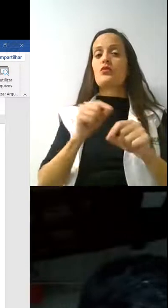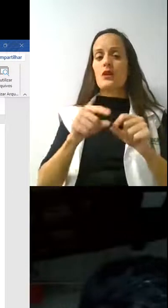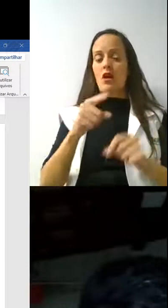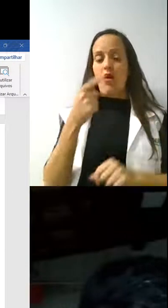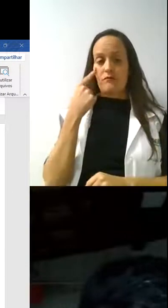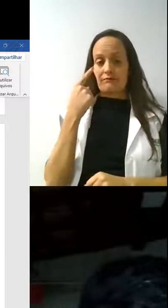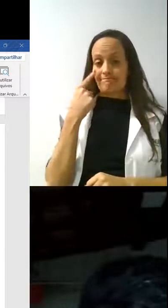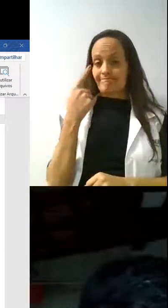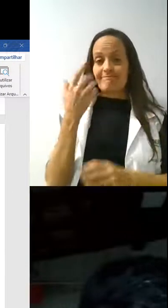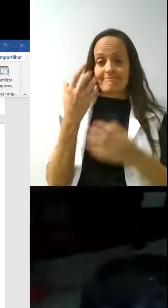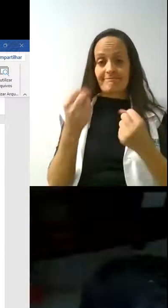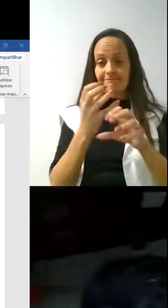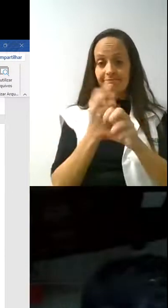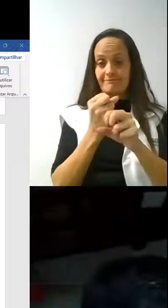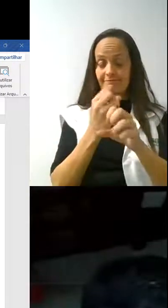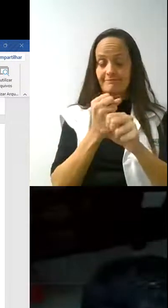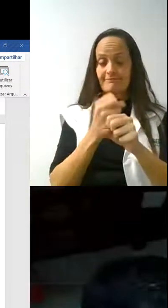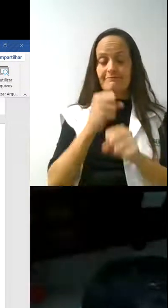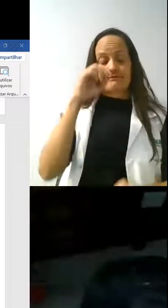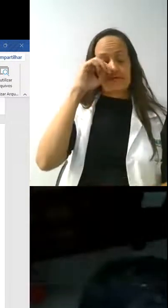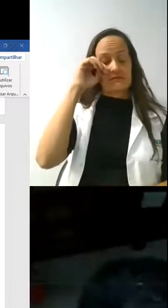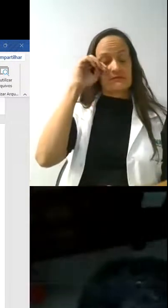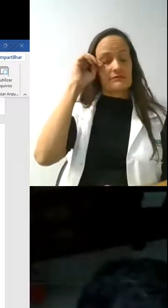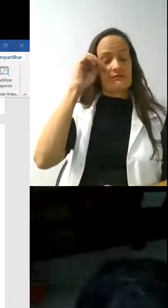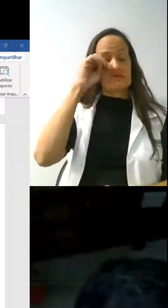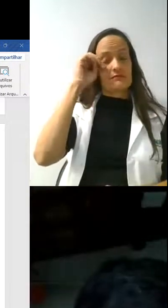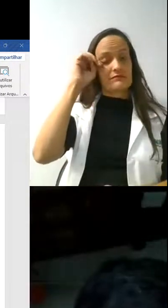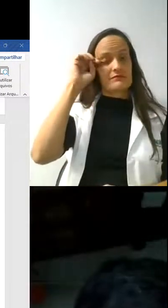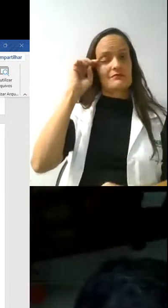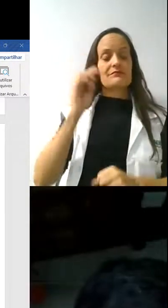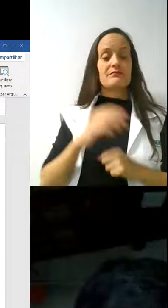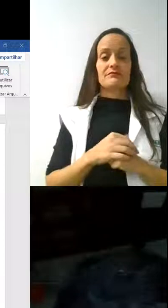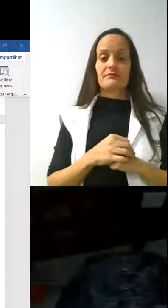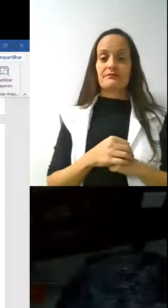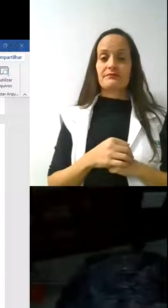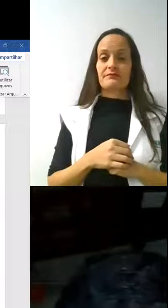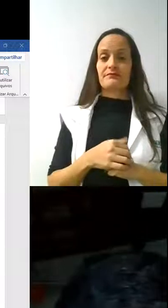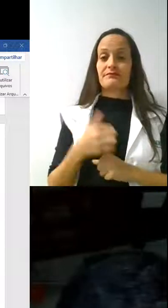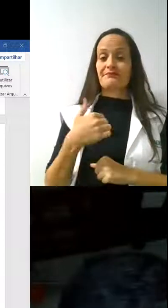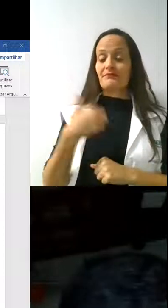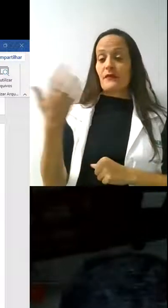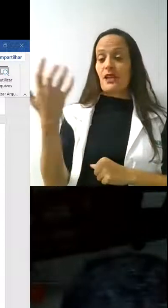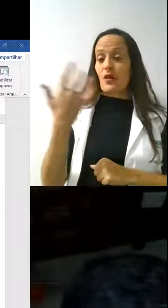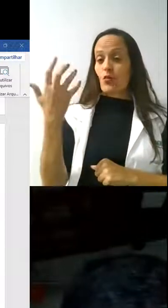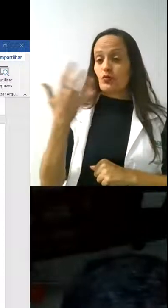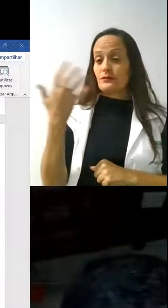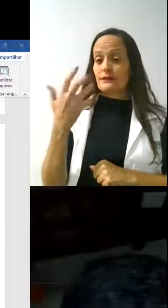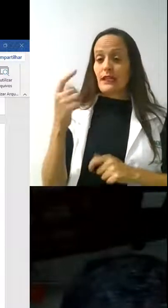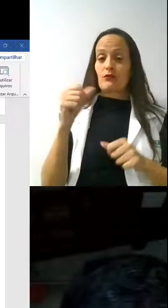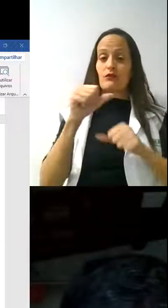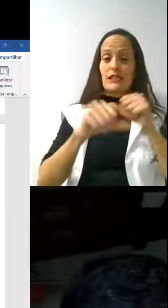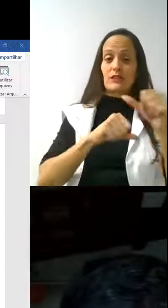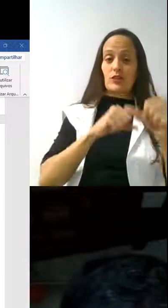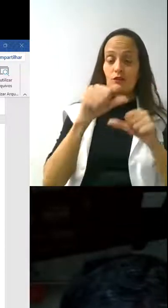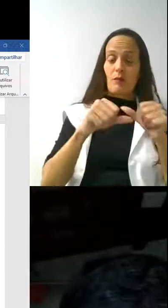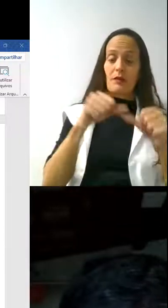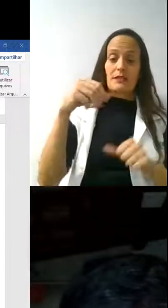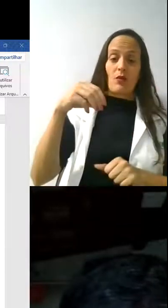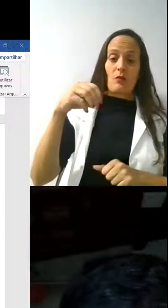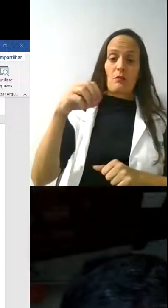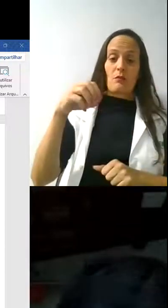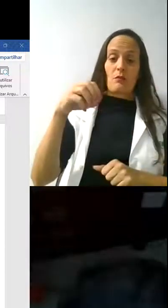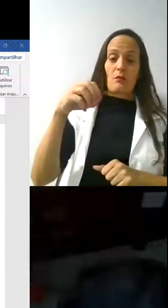ó, para vocês, né? Então, se eu tenho um valor em metros e eu quero transformar ele para milímetros, o que que eu faço?